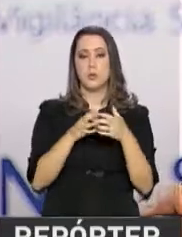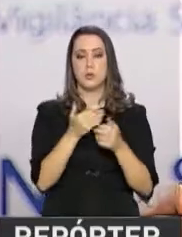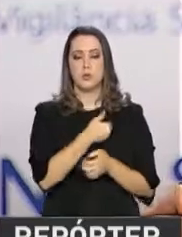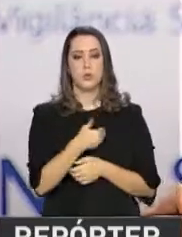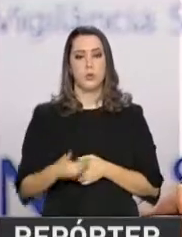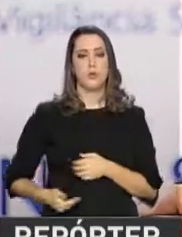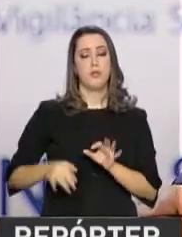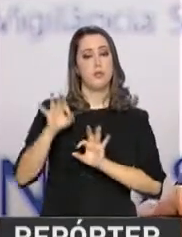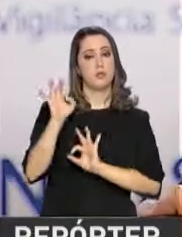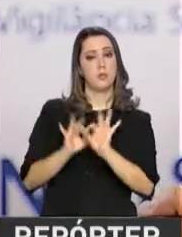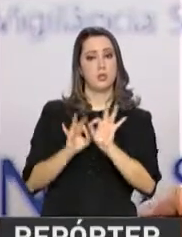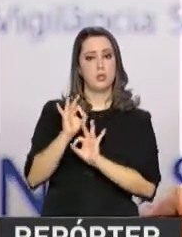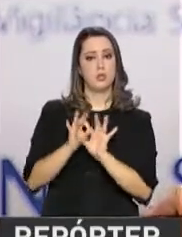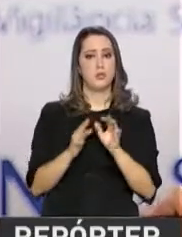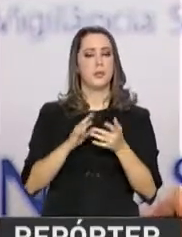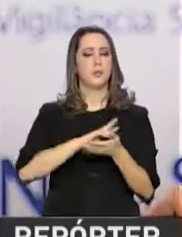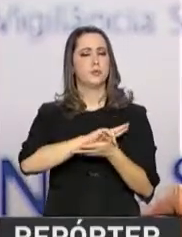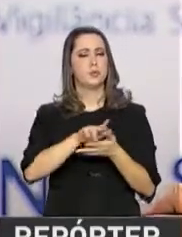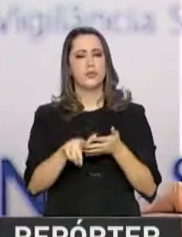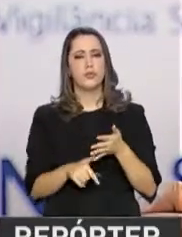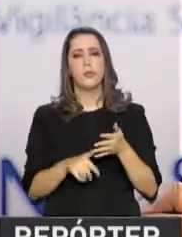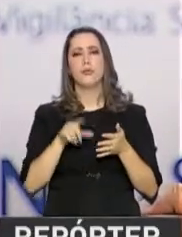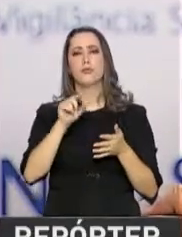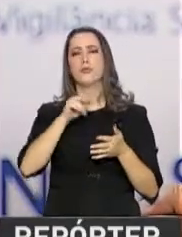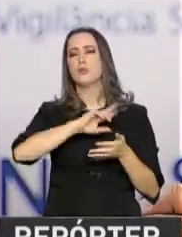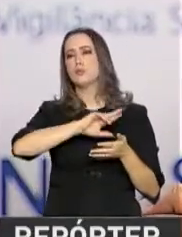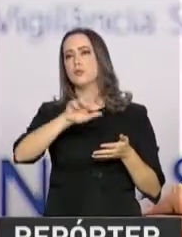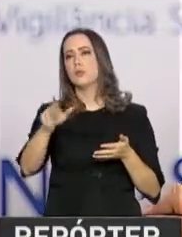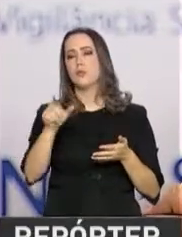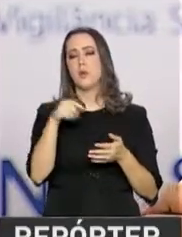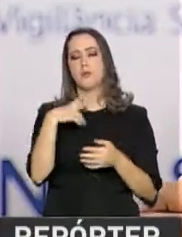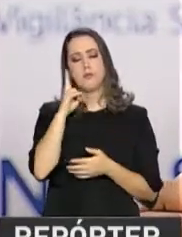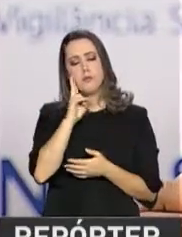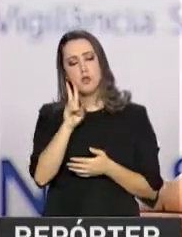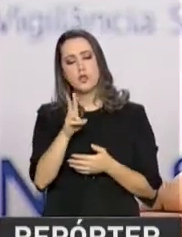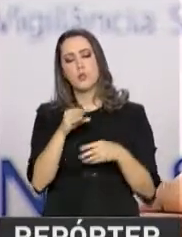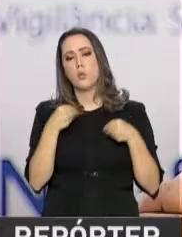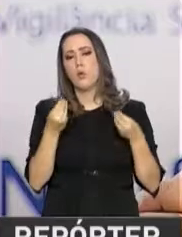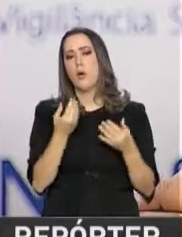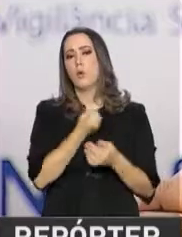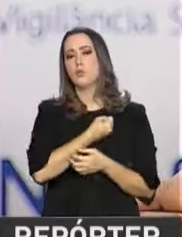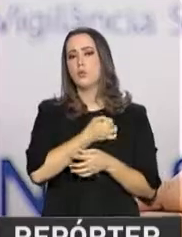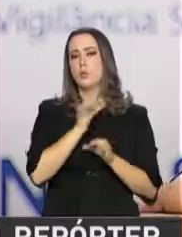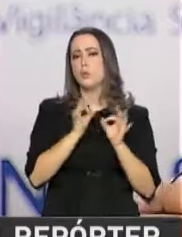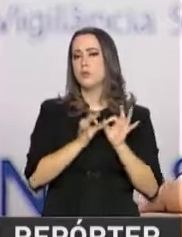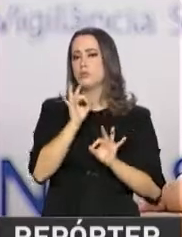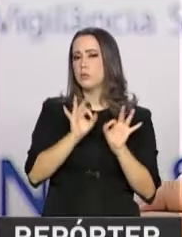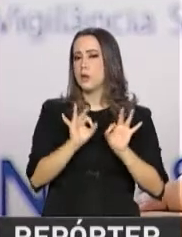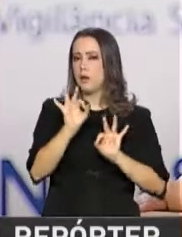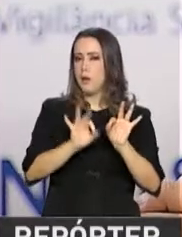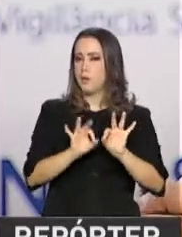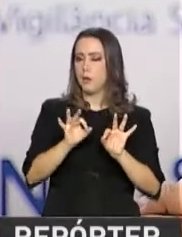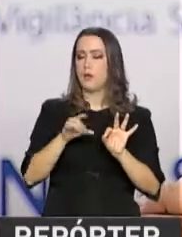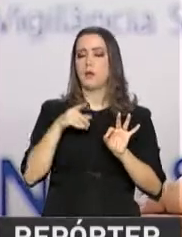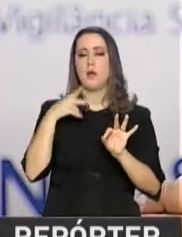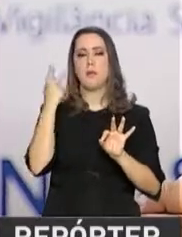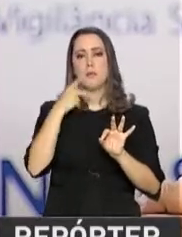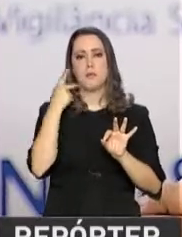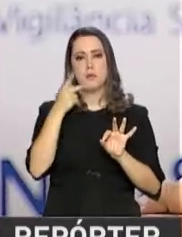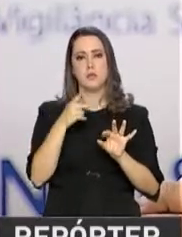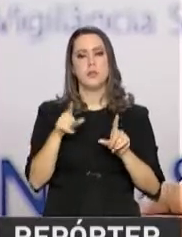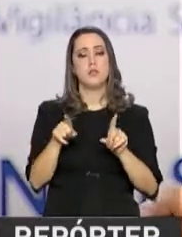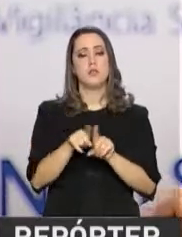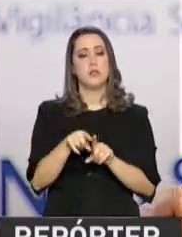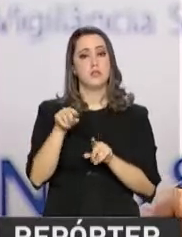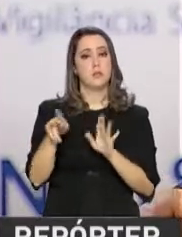planejamento é órgão os privados consigam analisar bem as tendências do mercado e ter políticas relativas à a